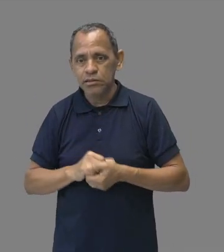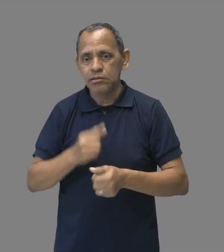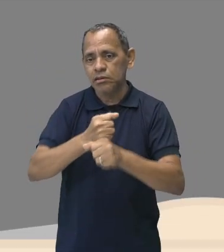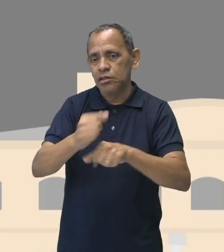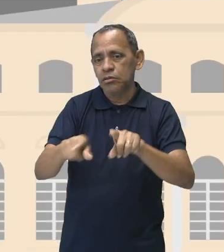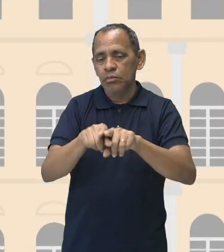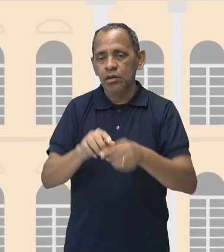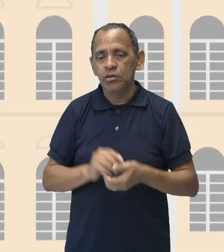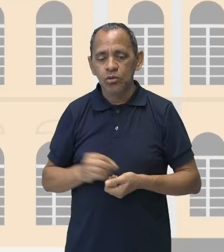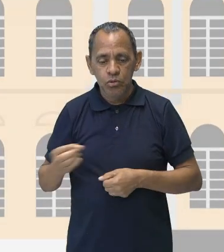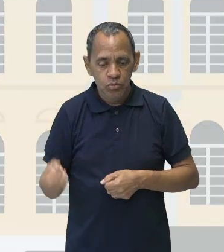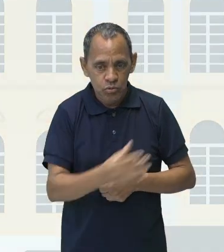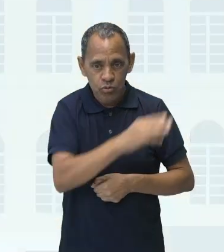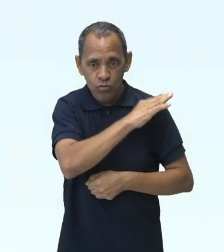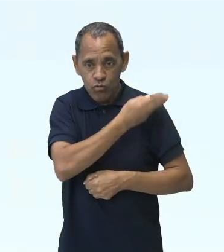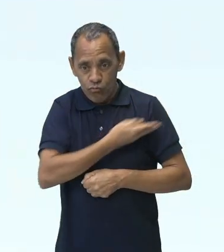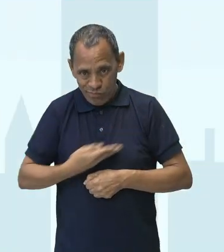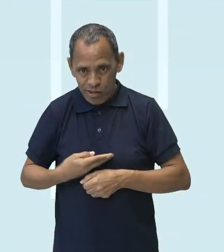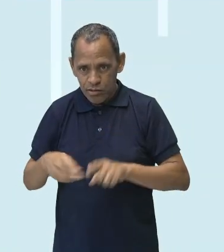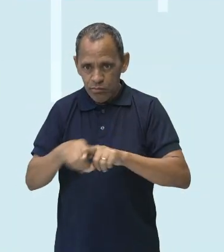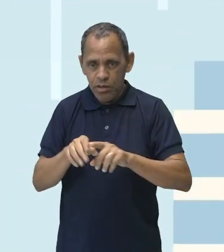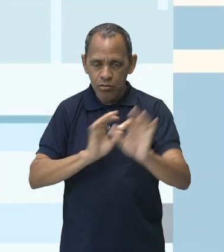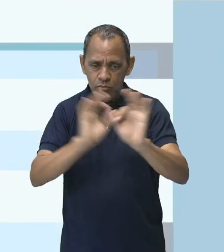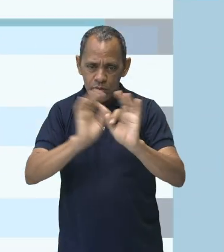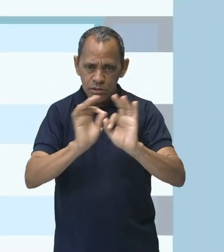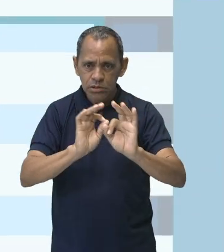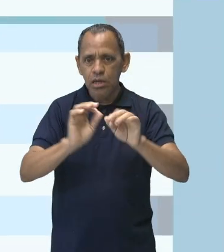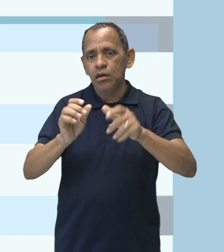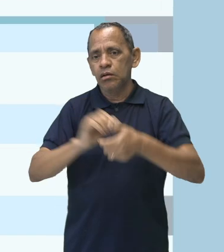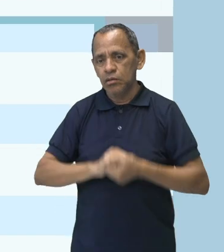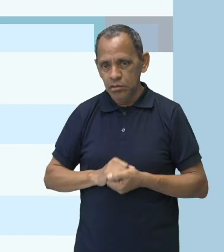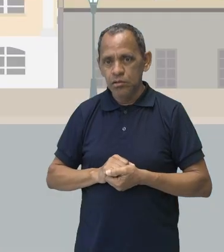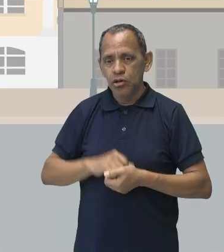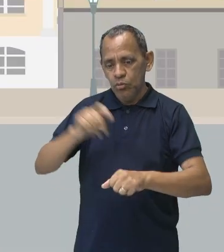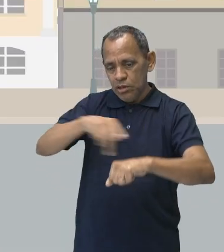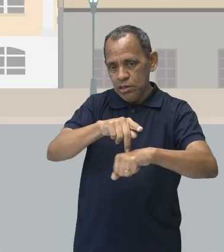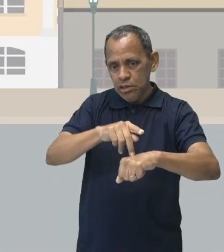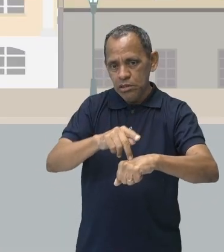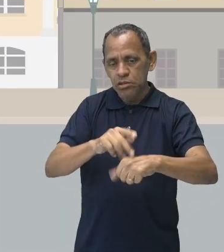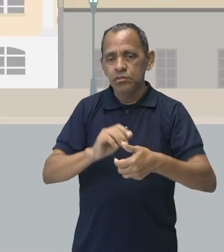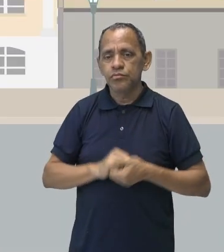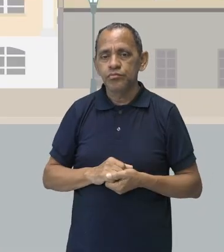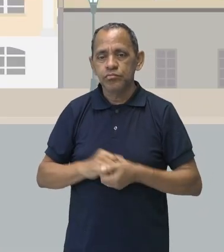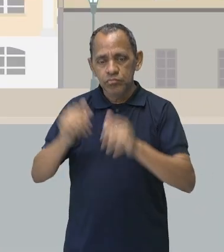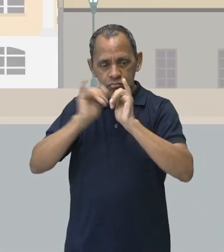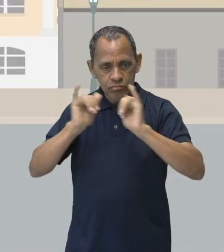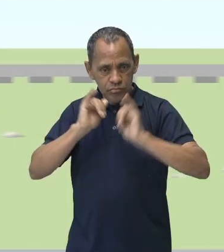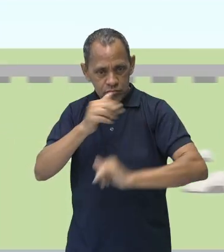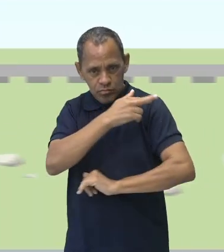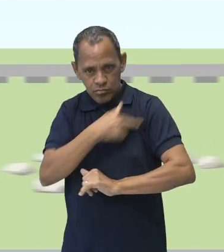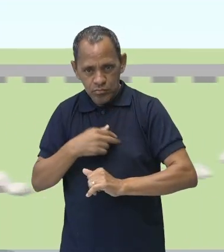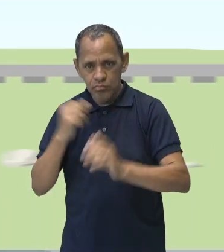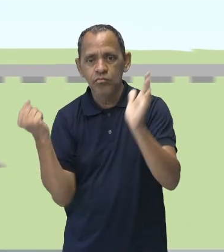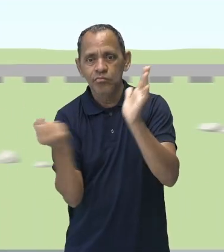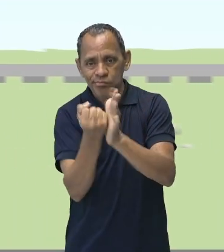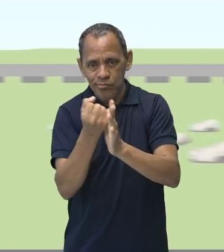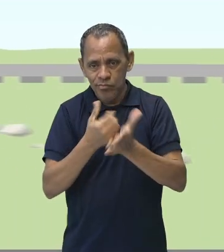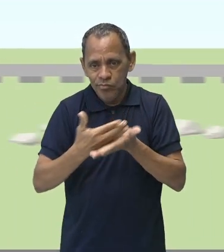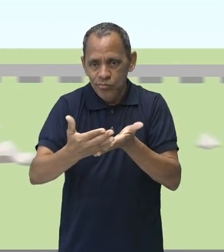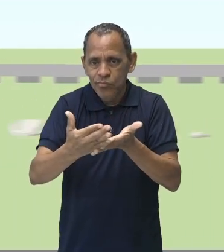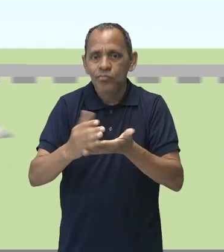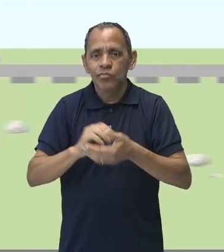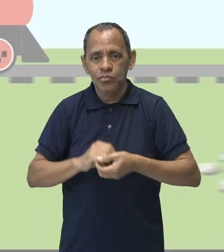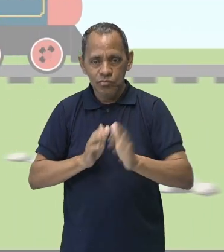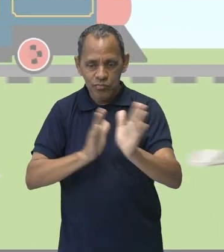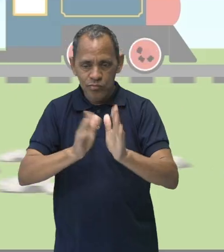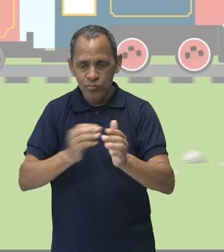o novo governo republicano começava a estruturar o país sob um novo regime. A proclamação da República marcou o início de uma